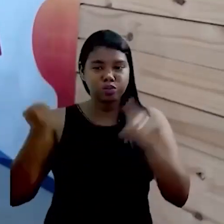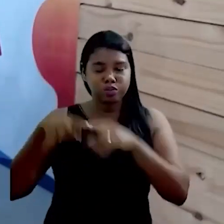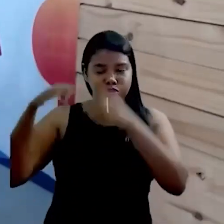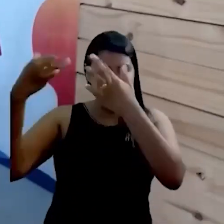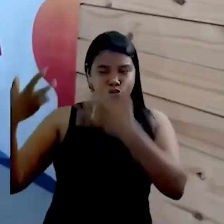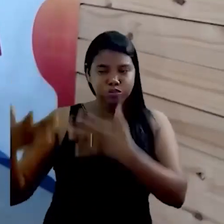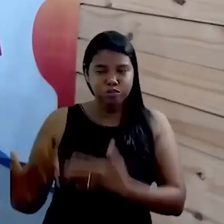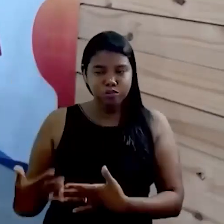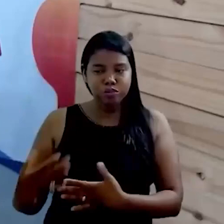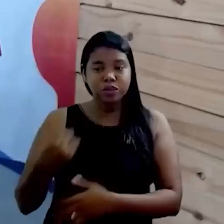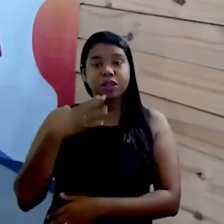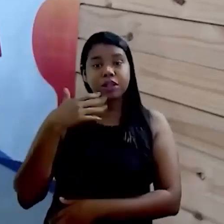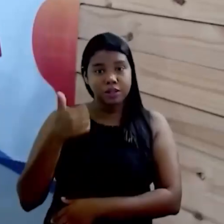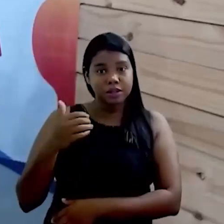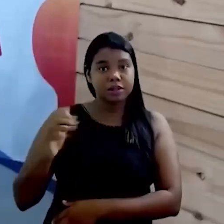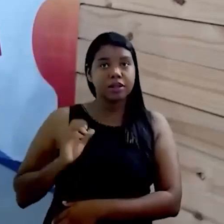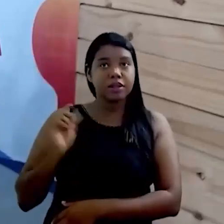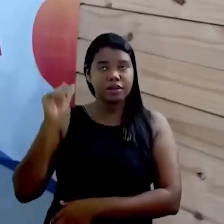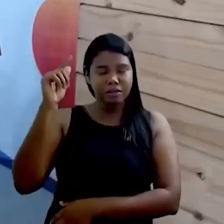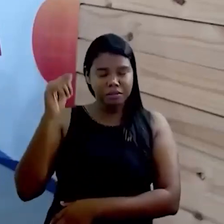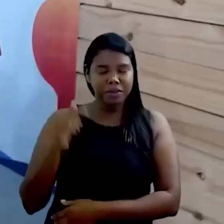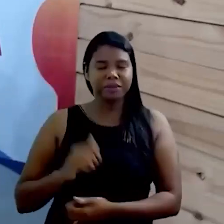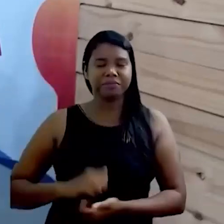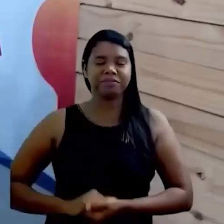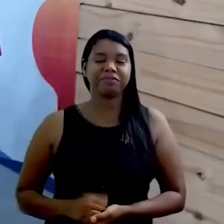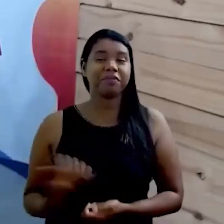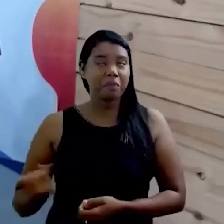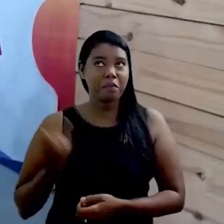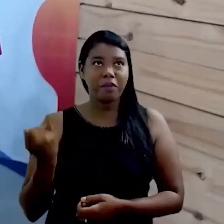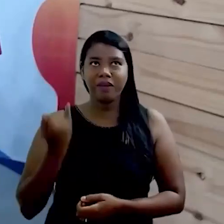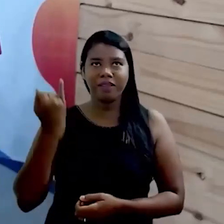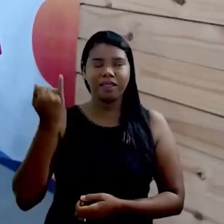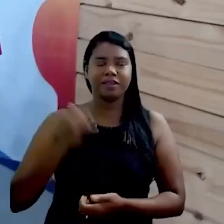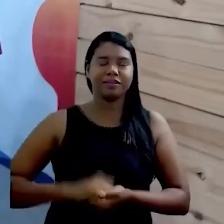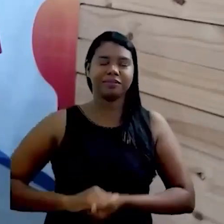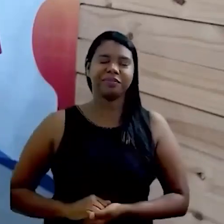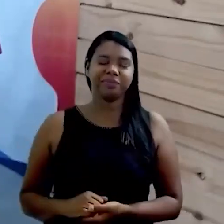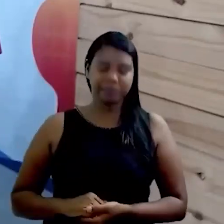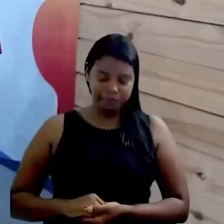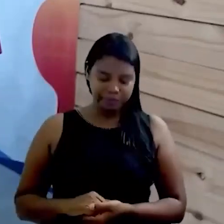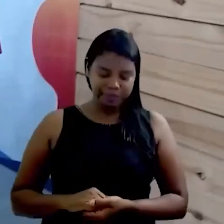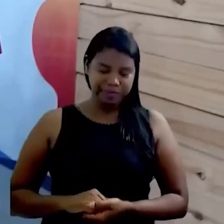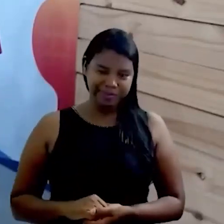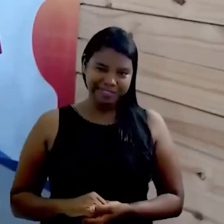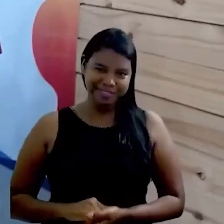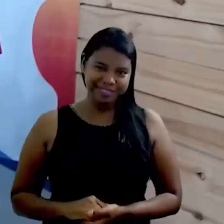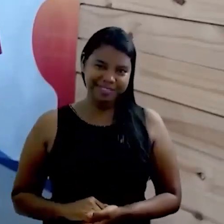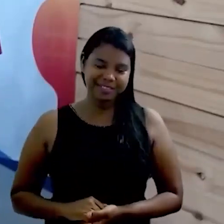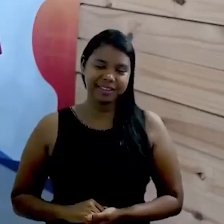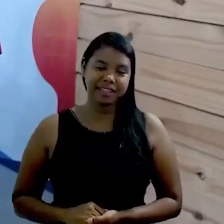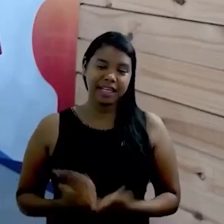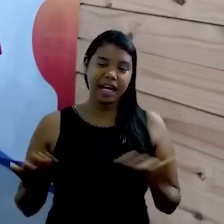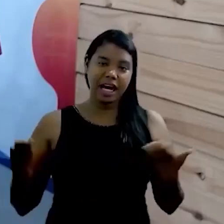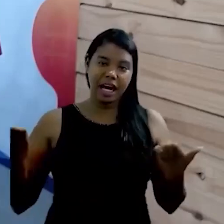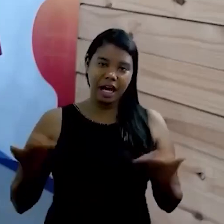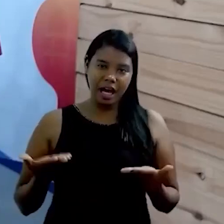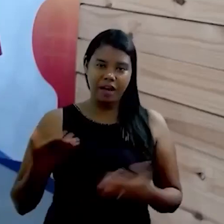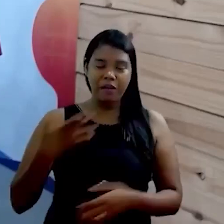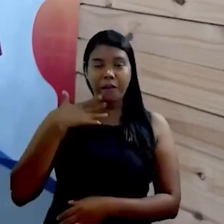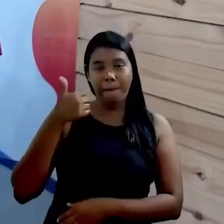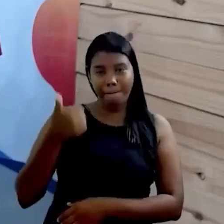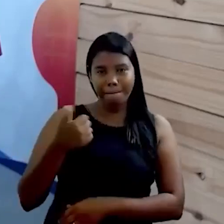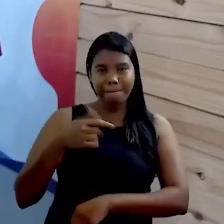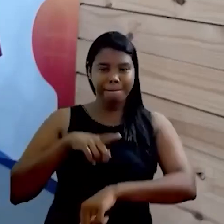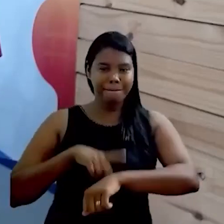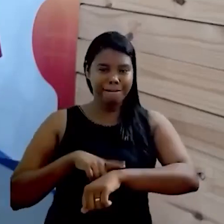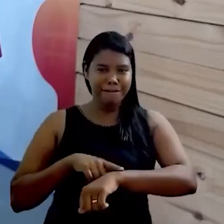consiga ser bem sucedido na área. Isso é importantíssimo. Sim. E aí, agora chegou a melhor hora, gente.